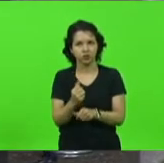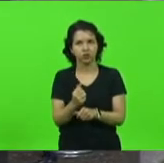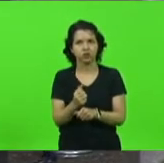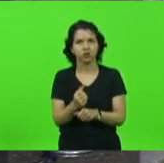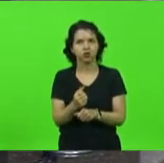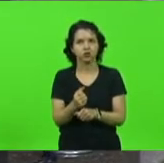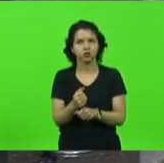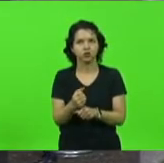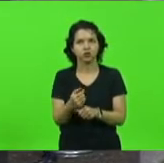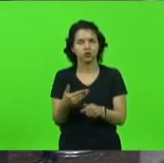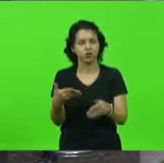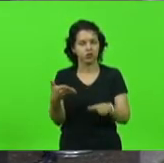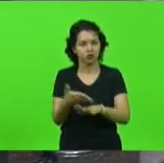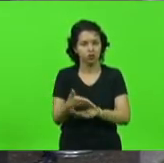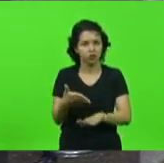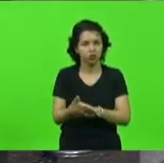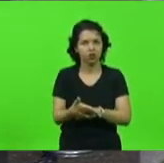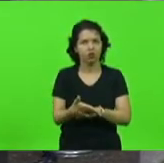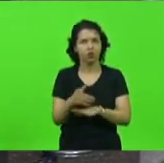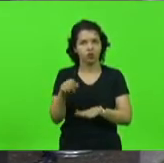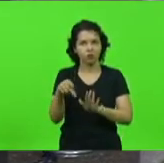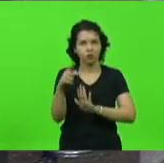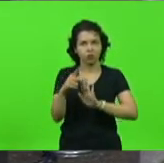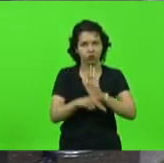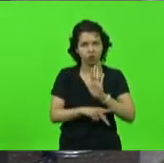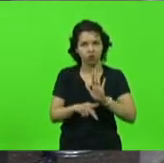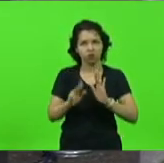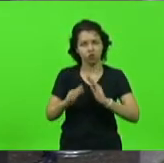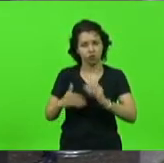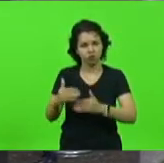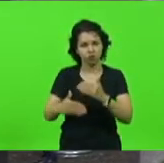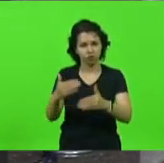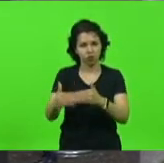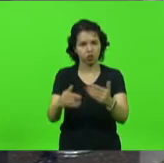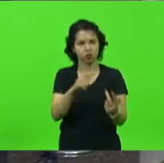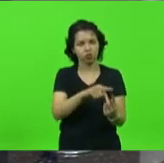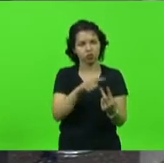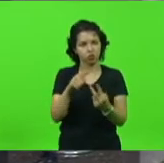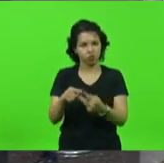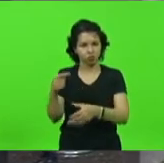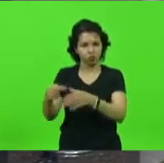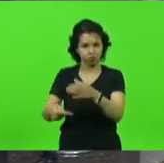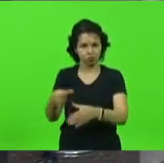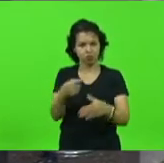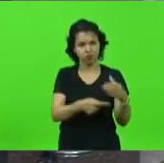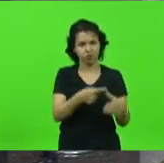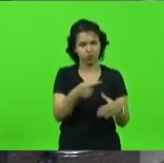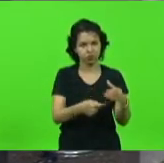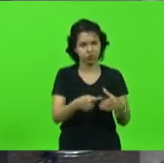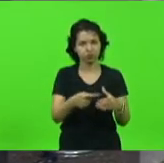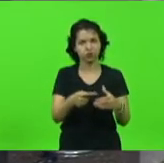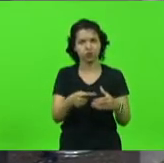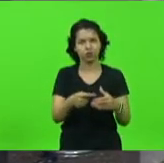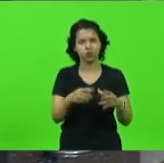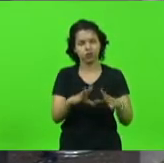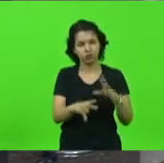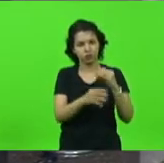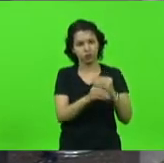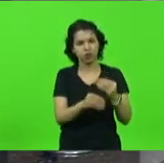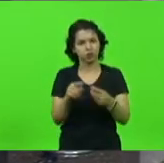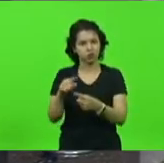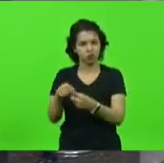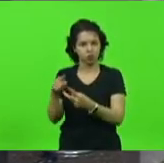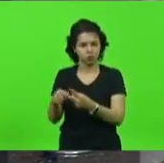interferência. Então, é um projeto que já tramitou em duas comissões, uma emenda em duas comissões e não foi